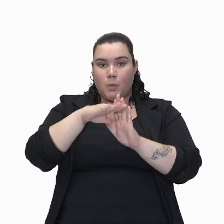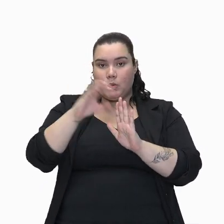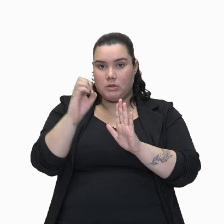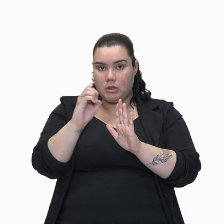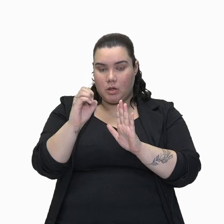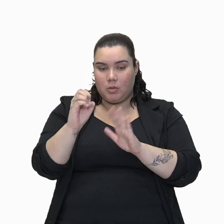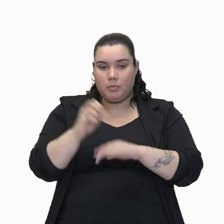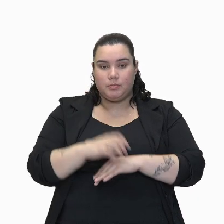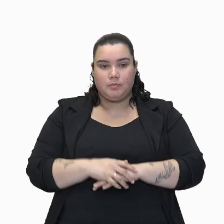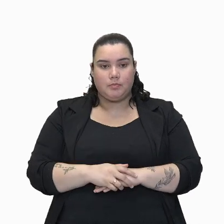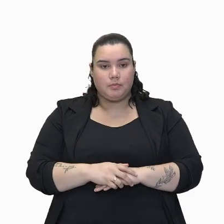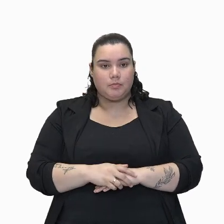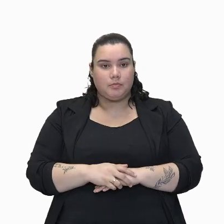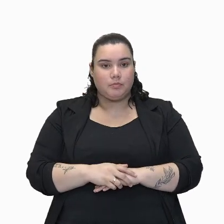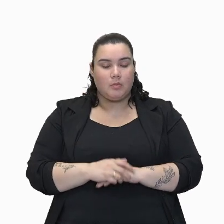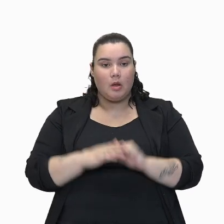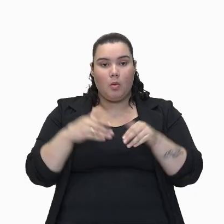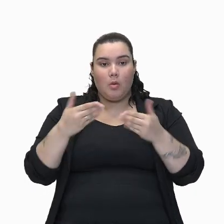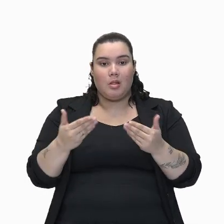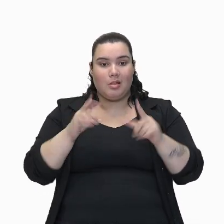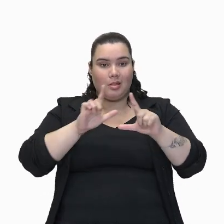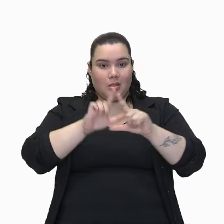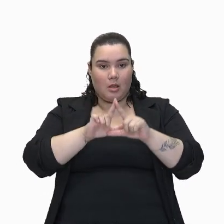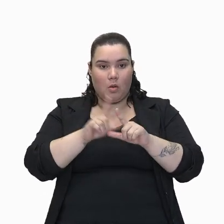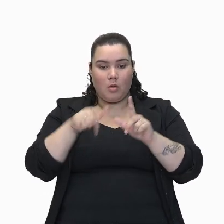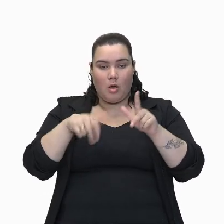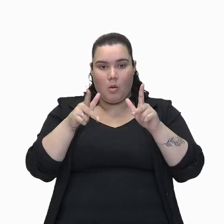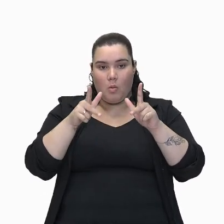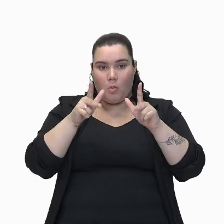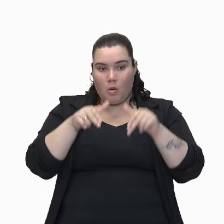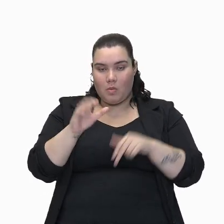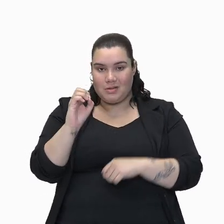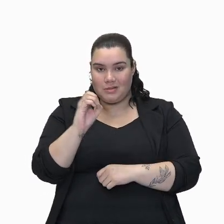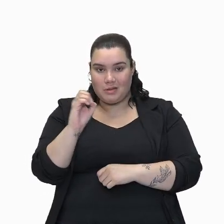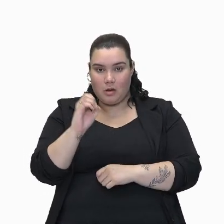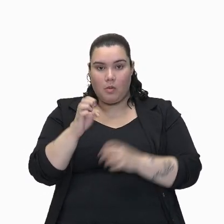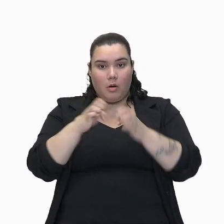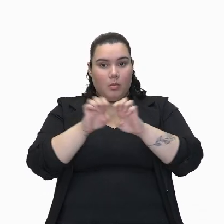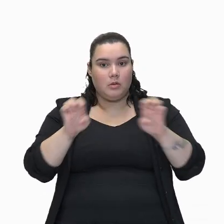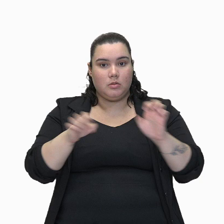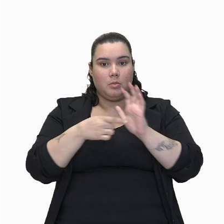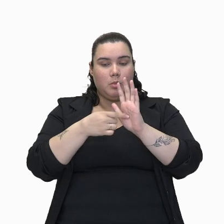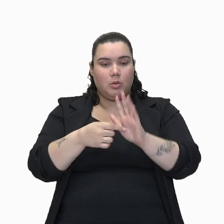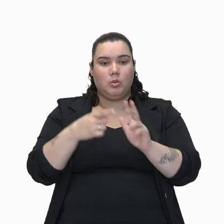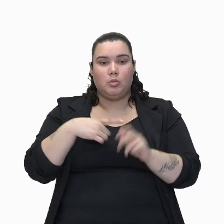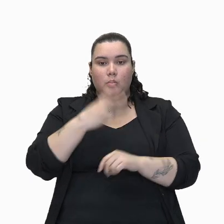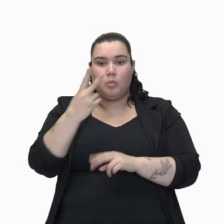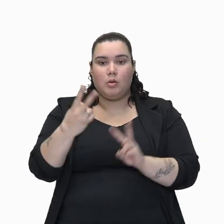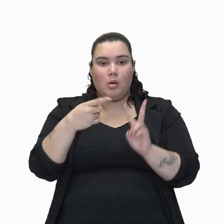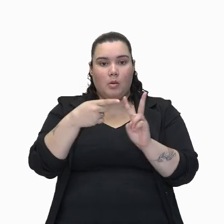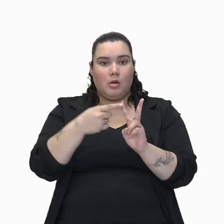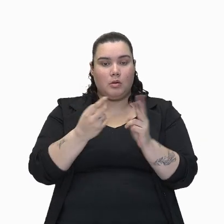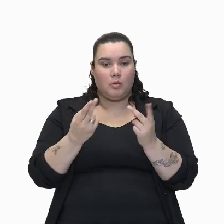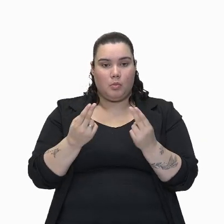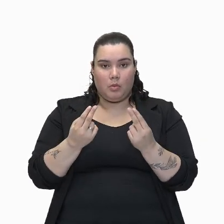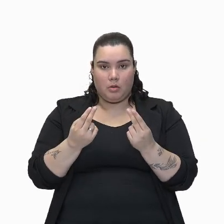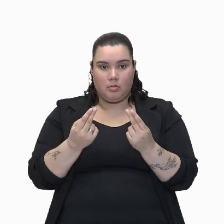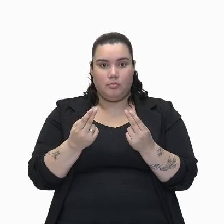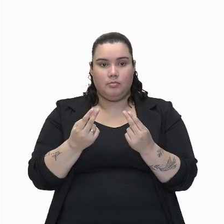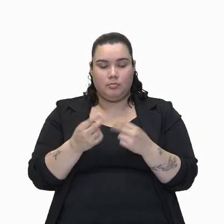zero. Agora, quando o delta é igual a zero, a equação vai apresentar duas raízes